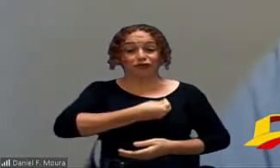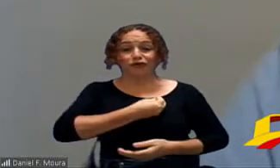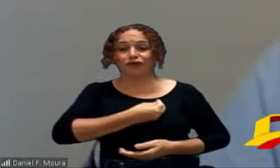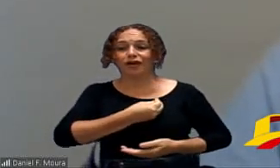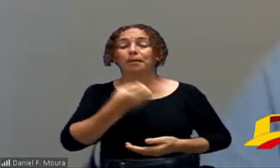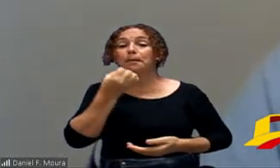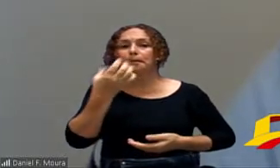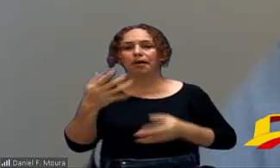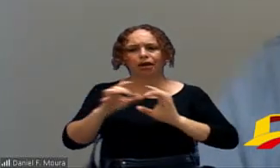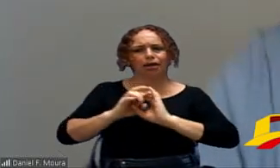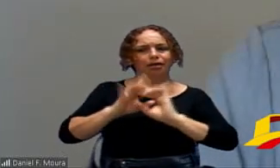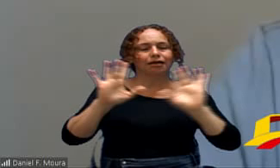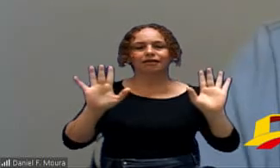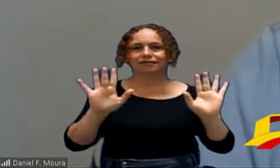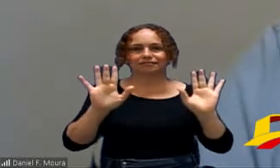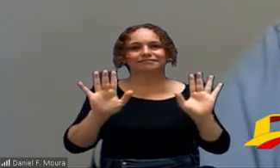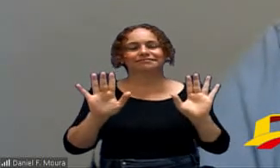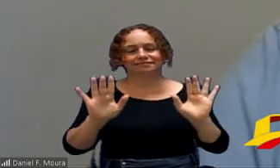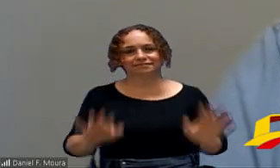monitoramento de ano, diurno e técnica.